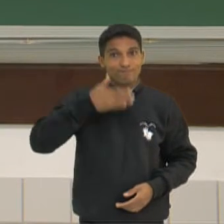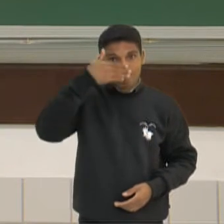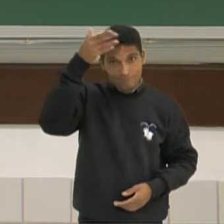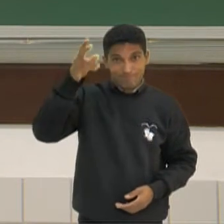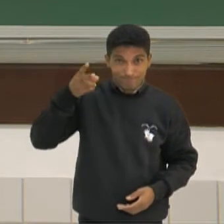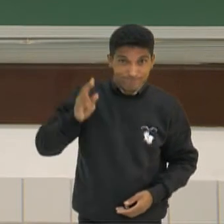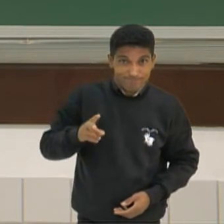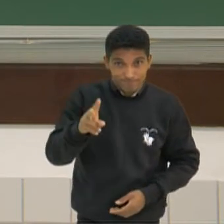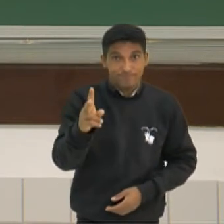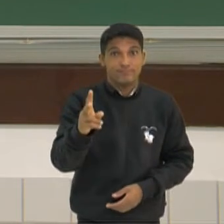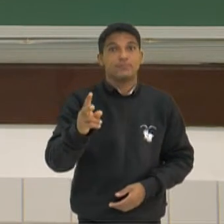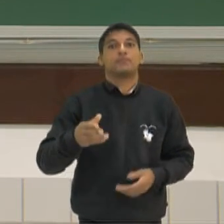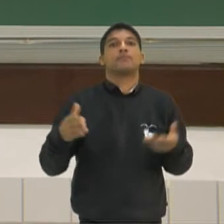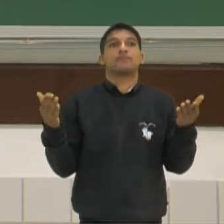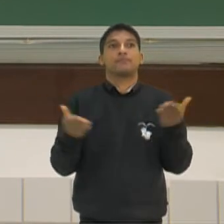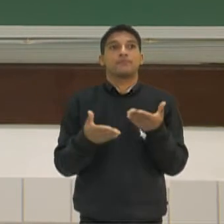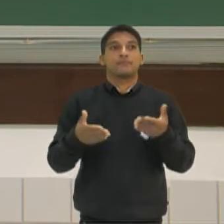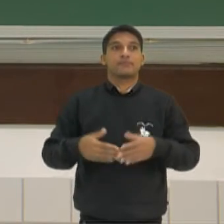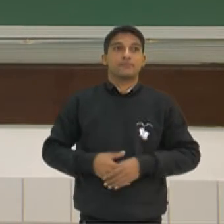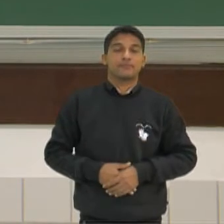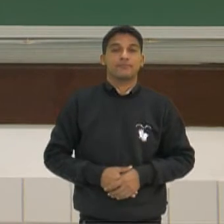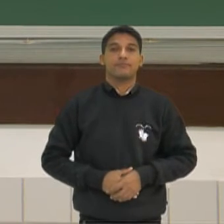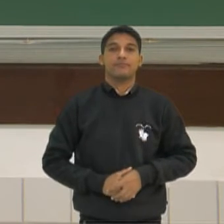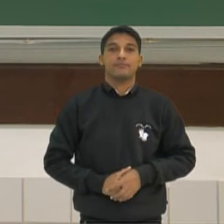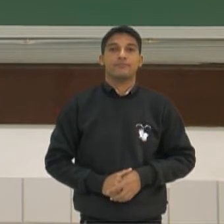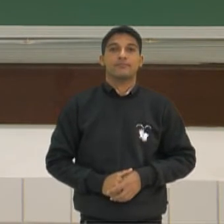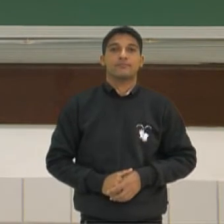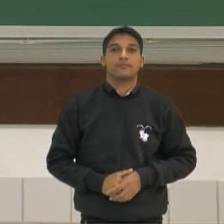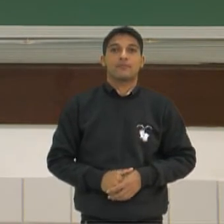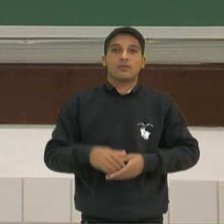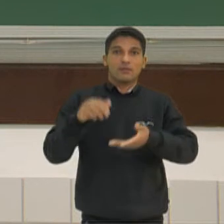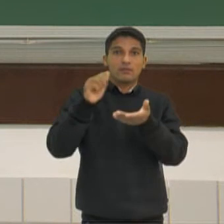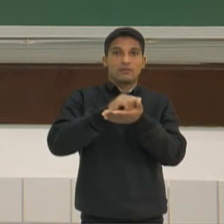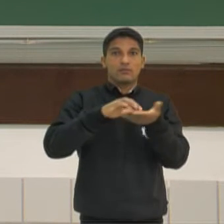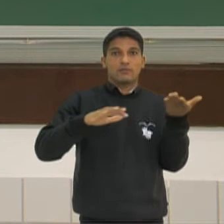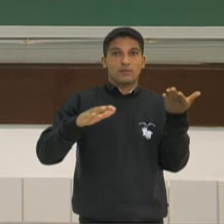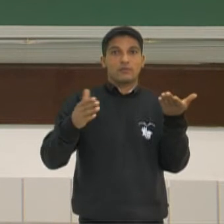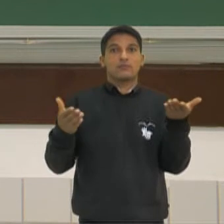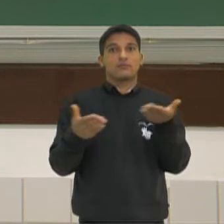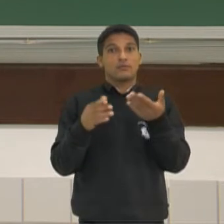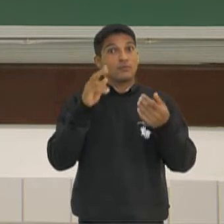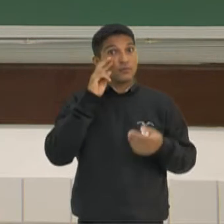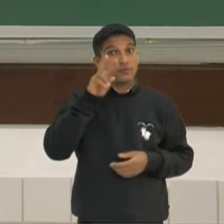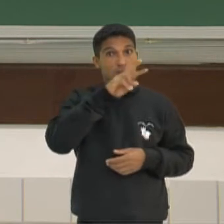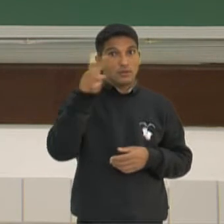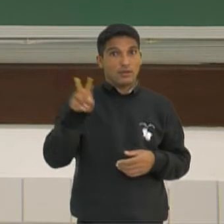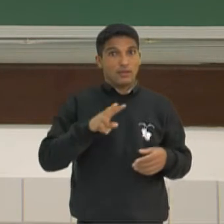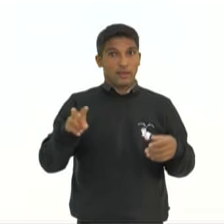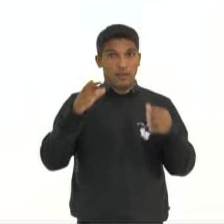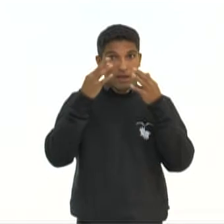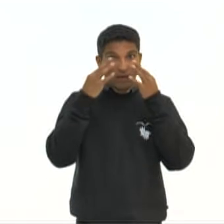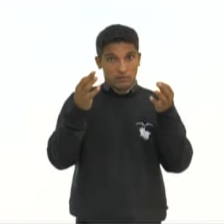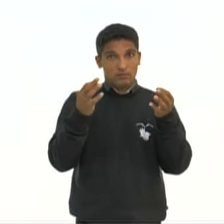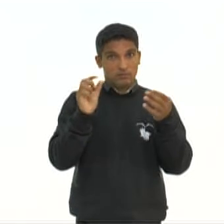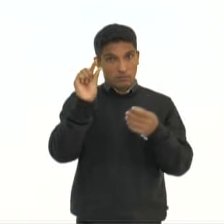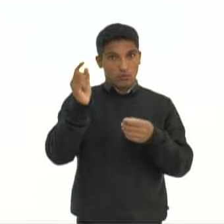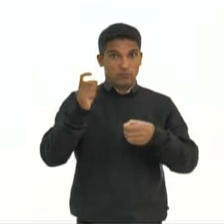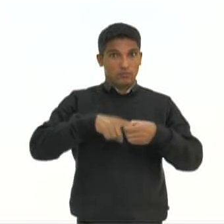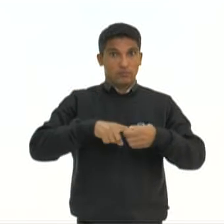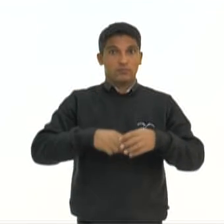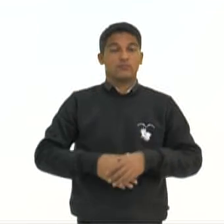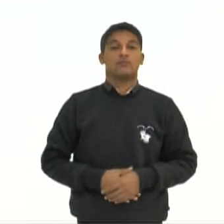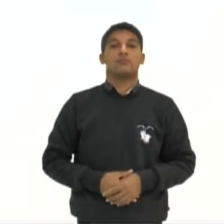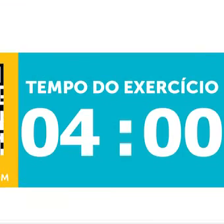E nós vamos para a nossa atividade. Então, vocês leiam com atenção e a gente já retorna.